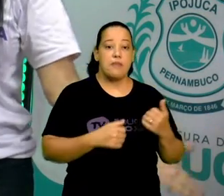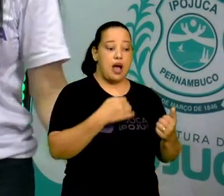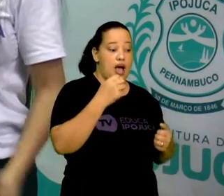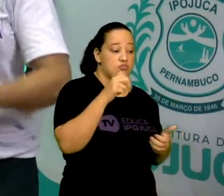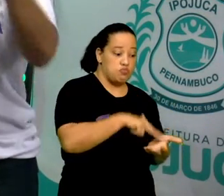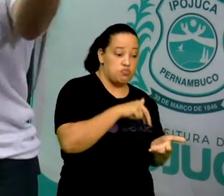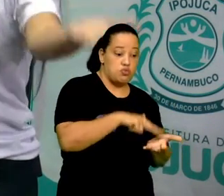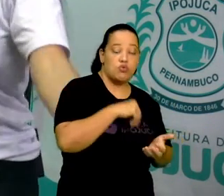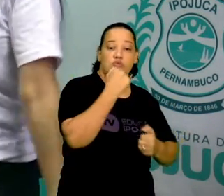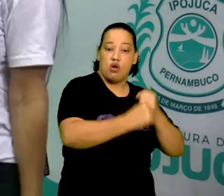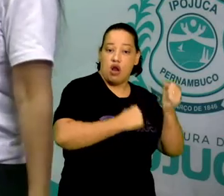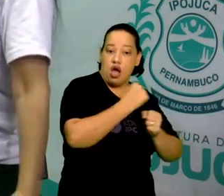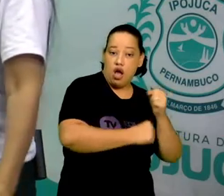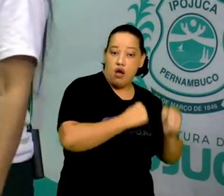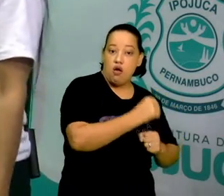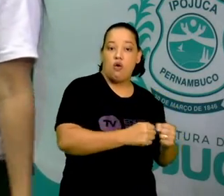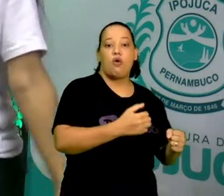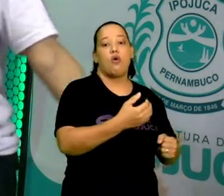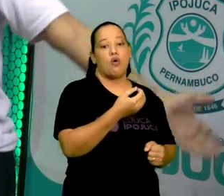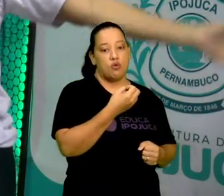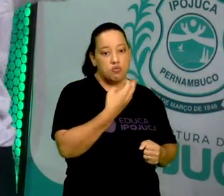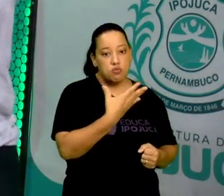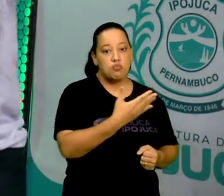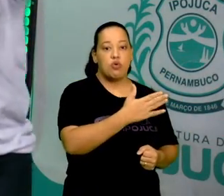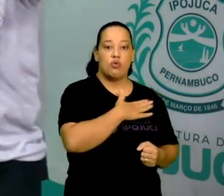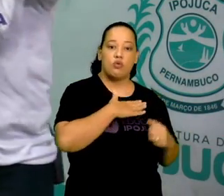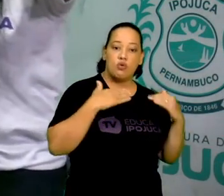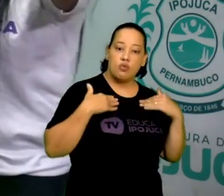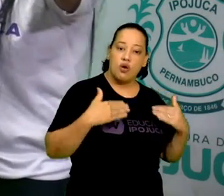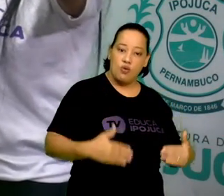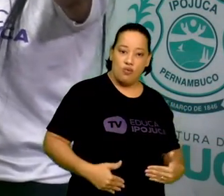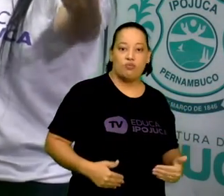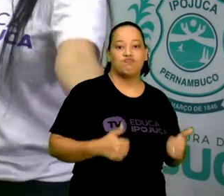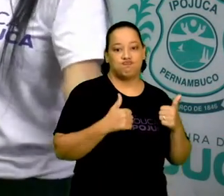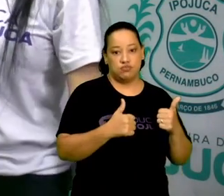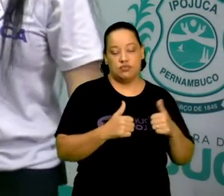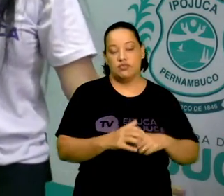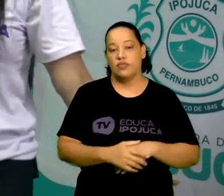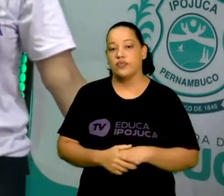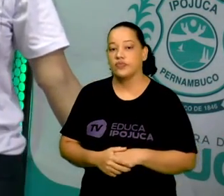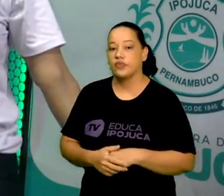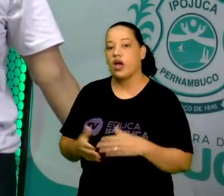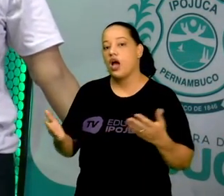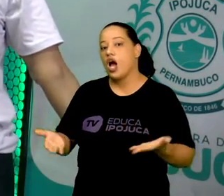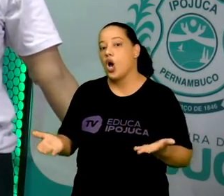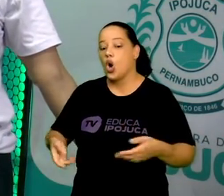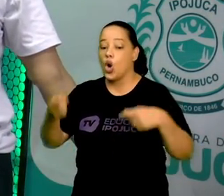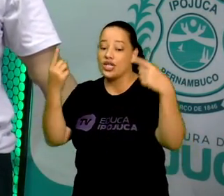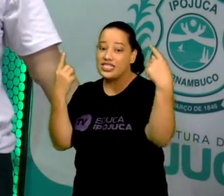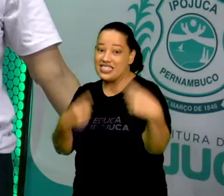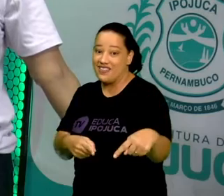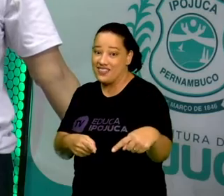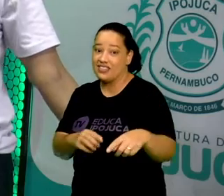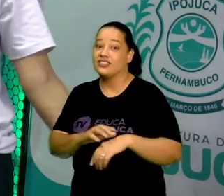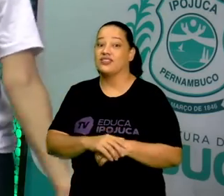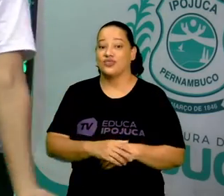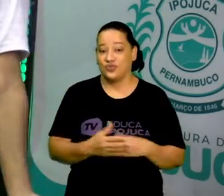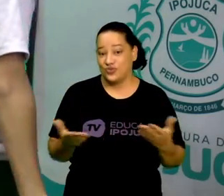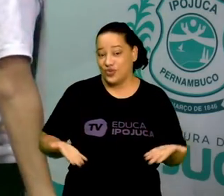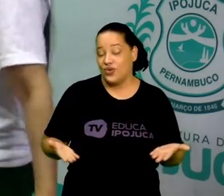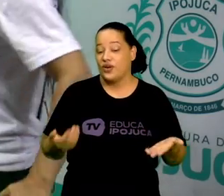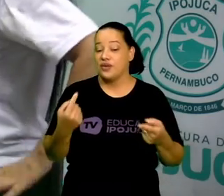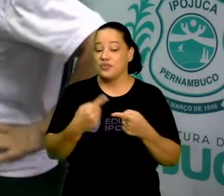se desenvolve se eu for pagar a desce e vamos para nossos desafio porque nós tá aula terminando está